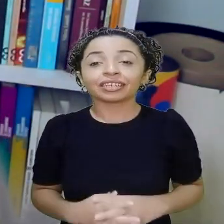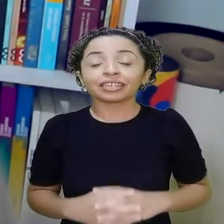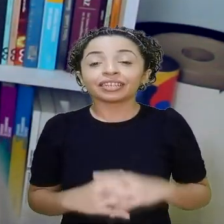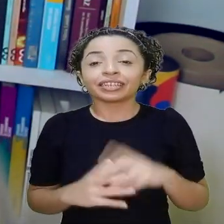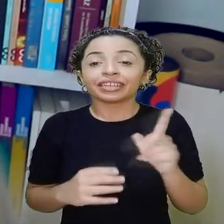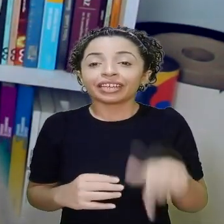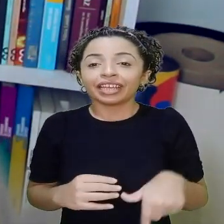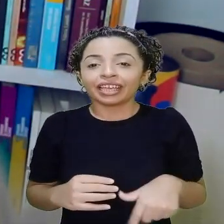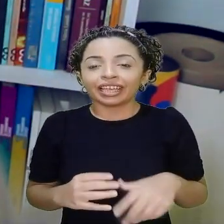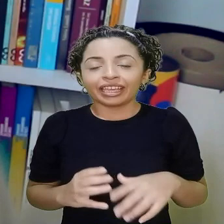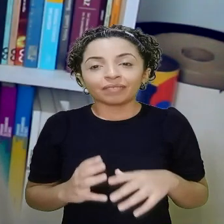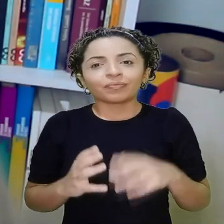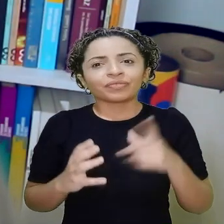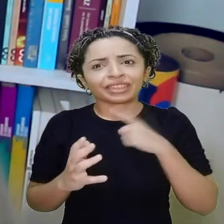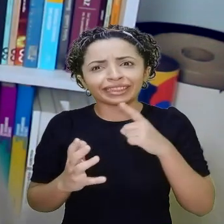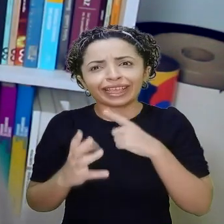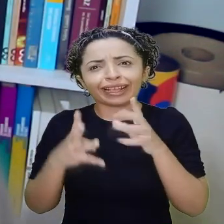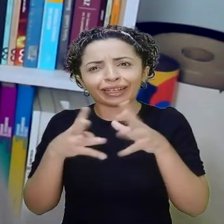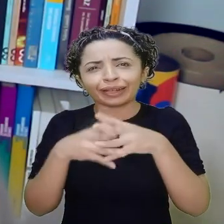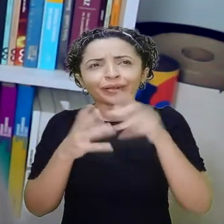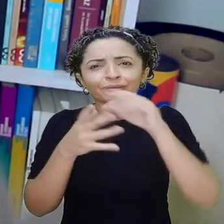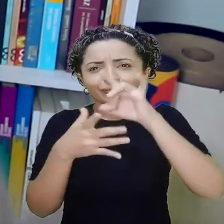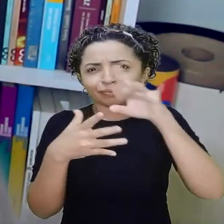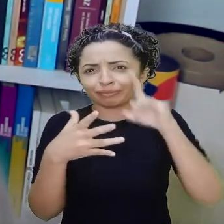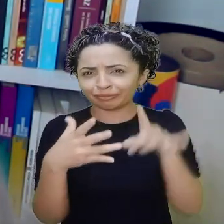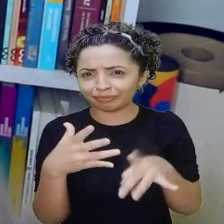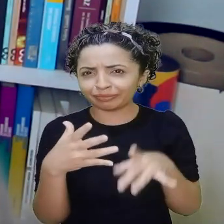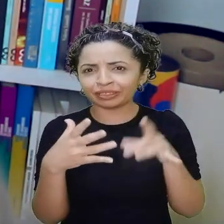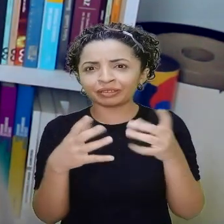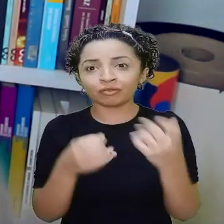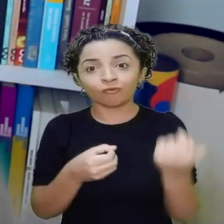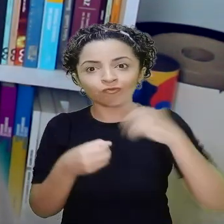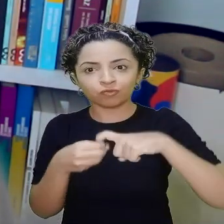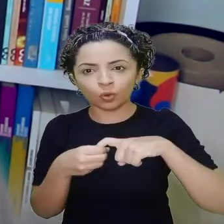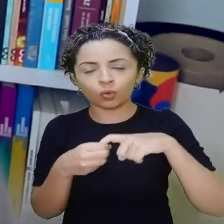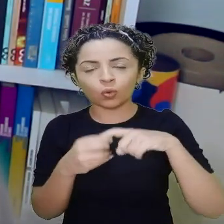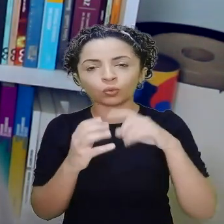Roth. Em breve vai ter vídeo sobre esse livro.